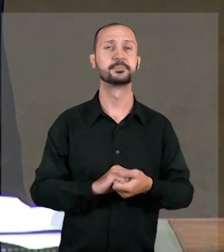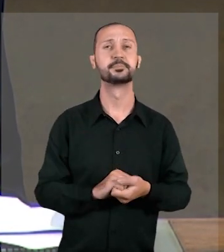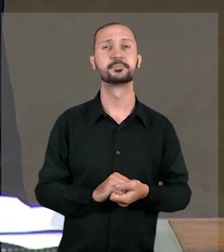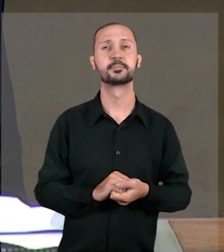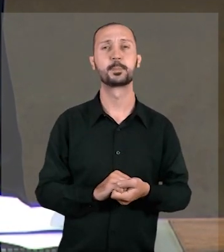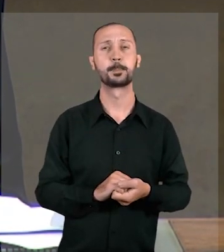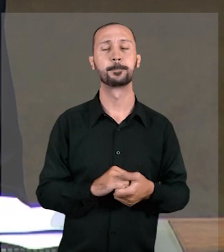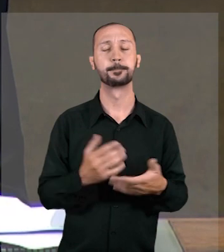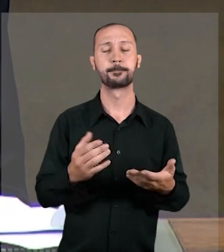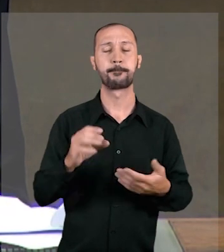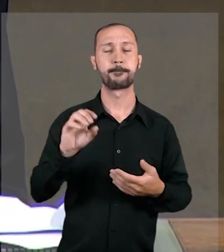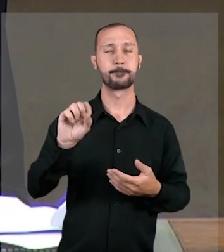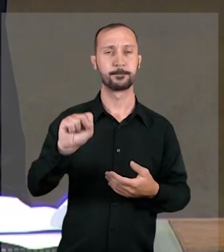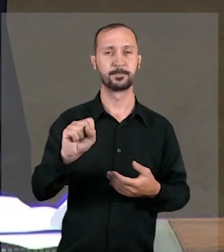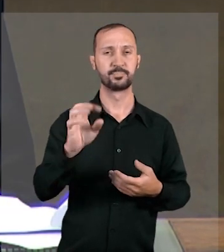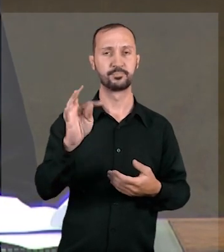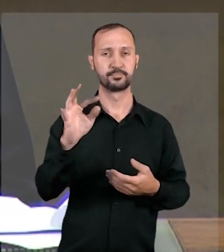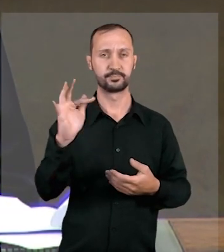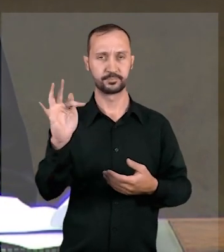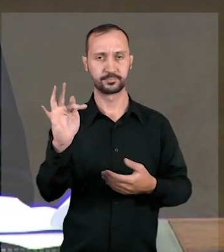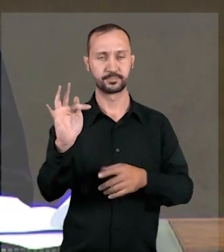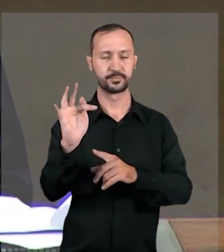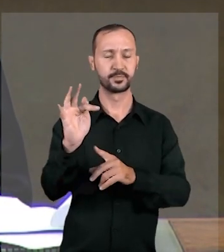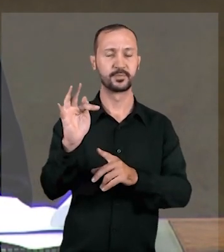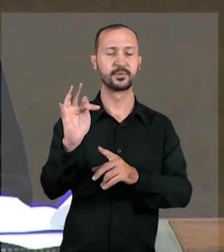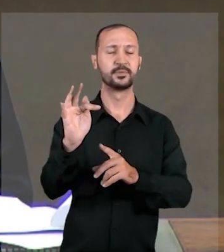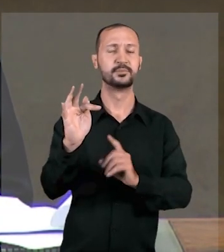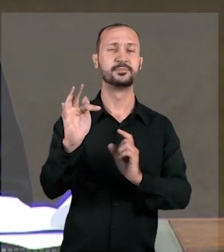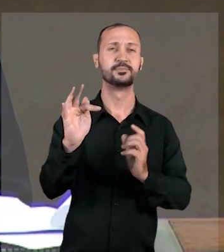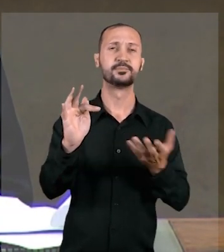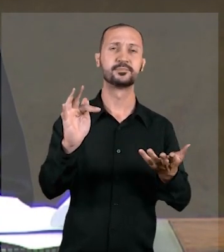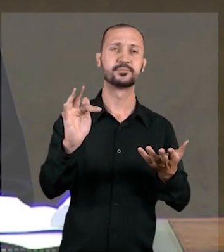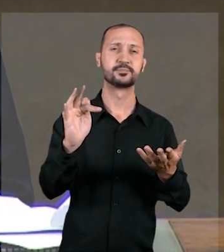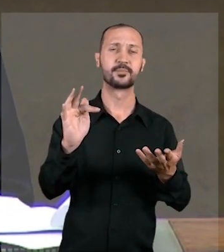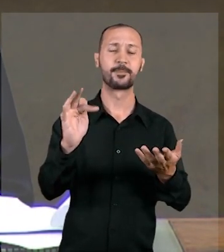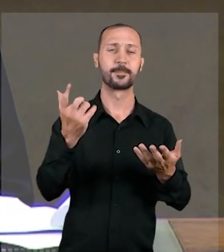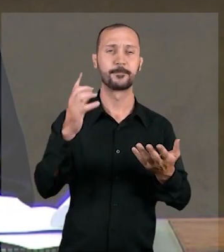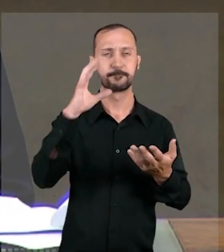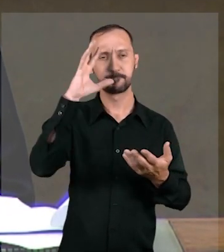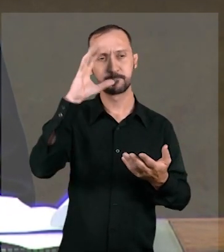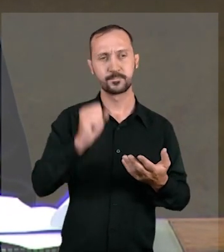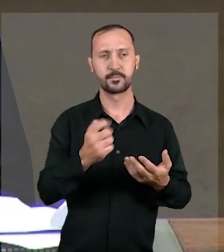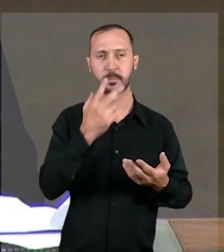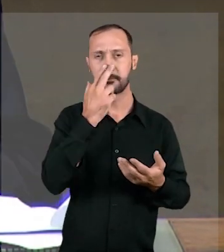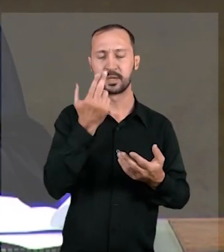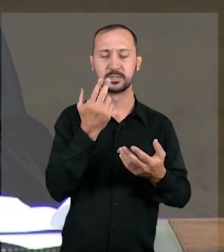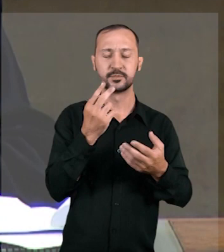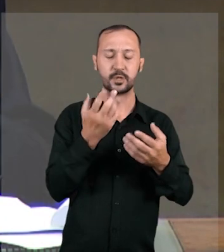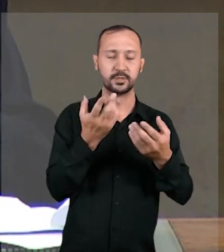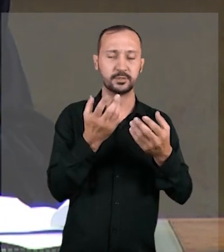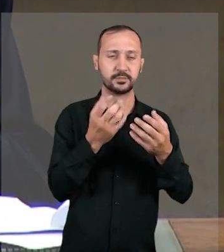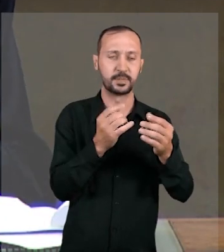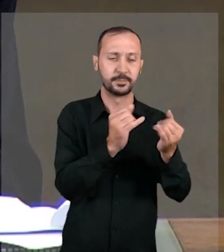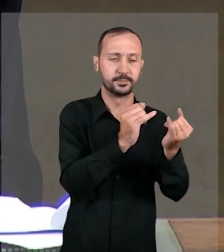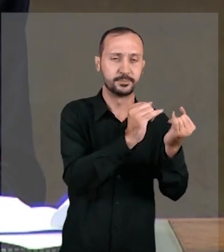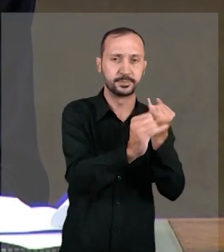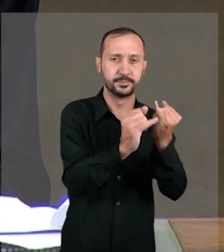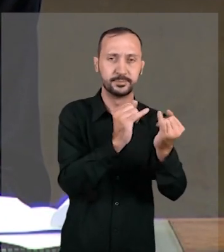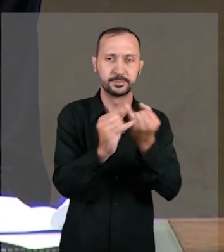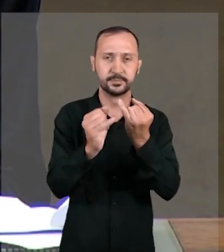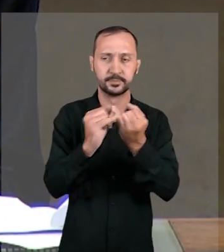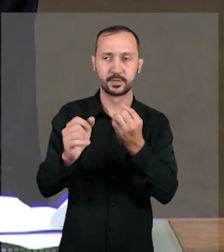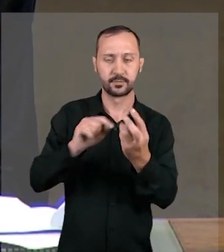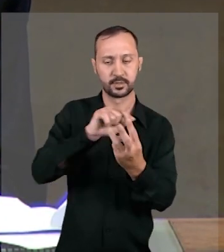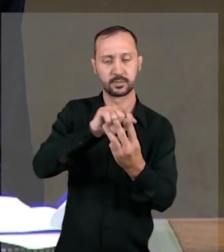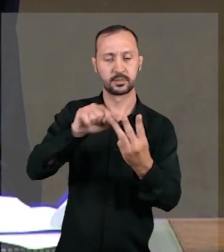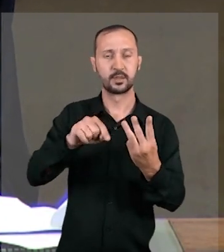do Brasil. A decisão do Supremo nessa matéria, ela foi uma decisão meio